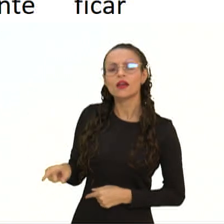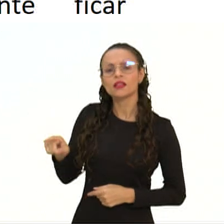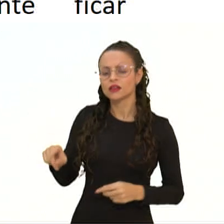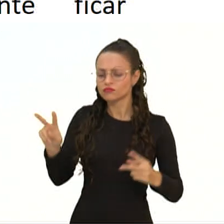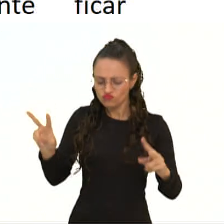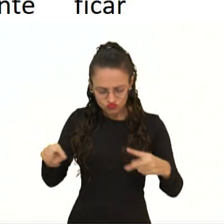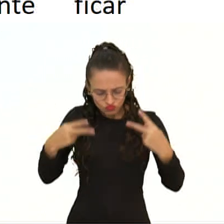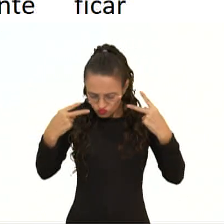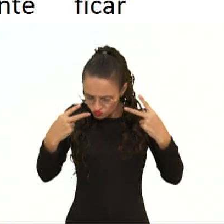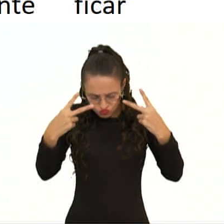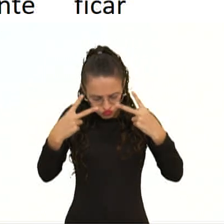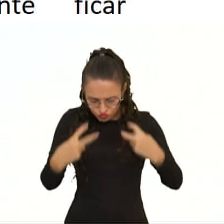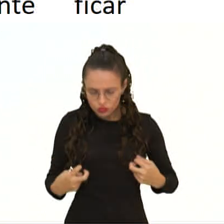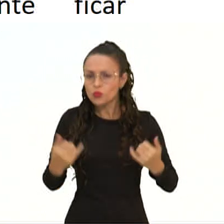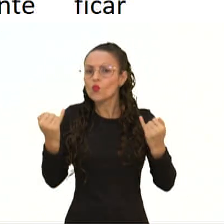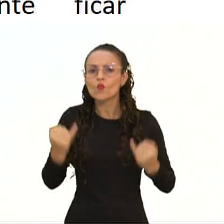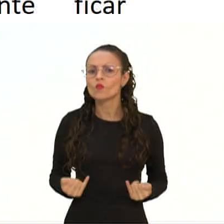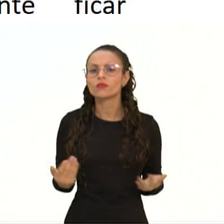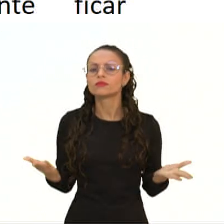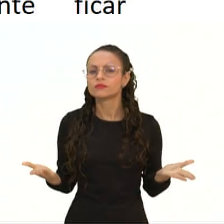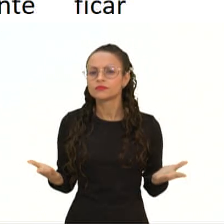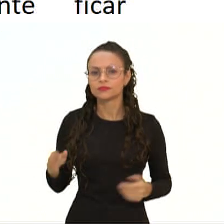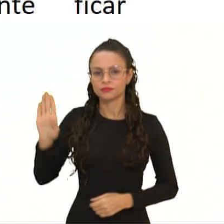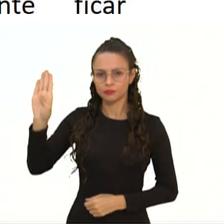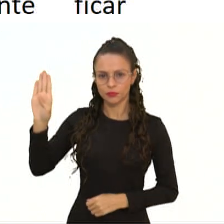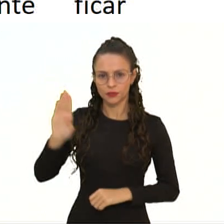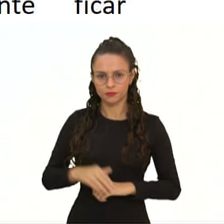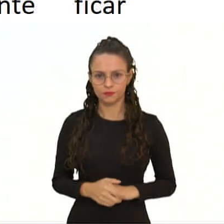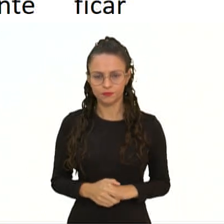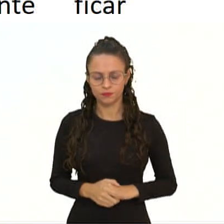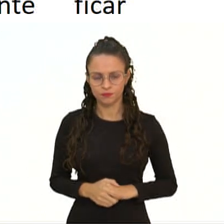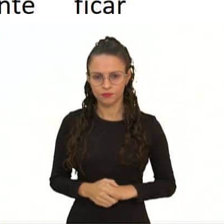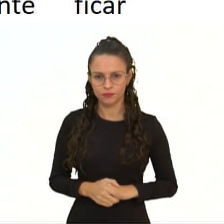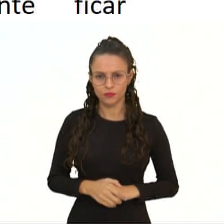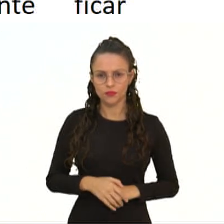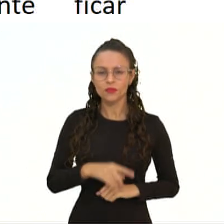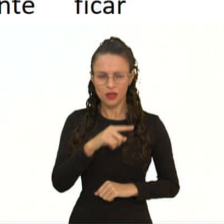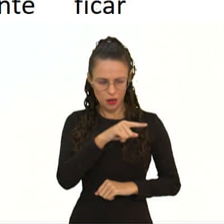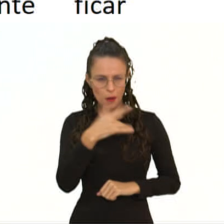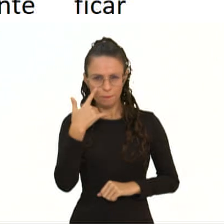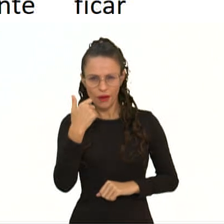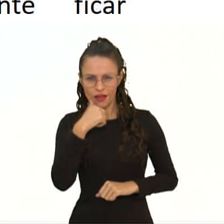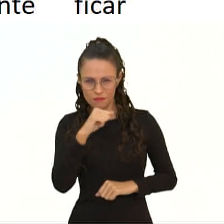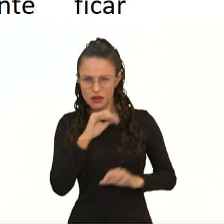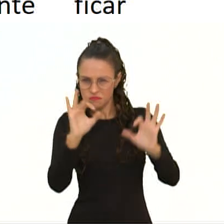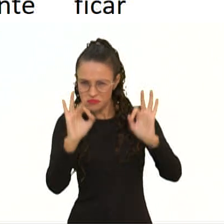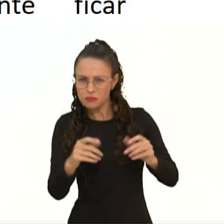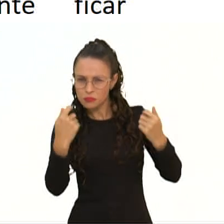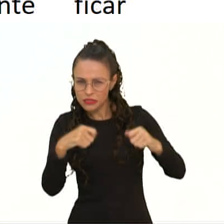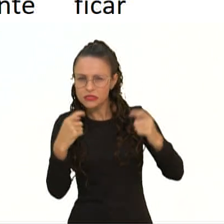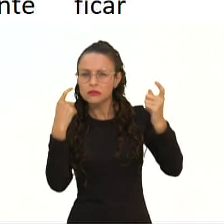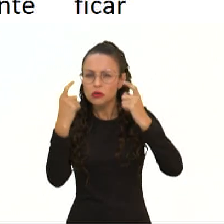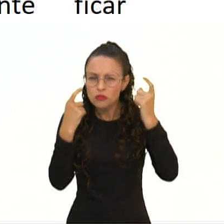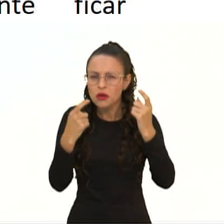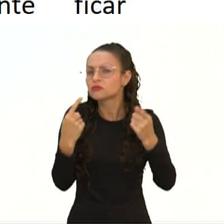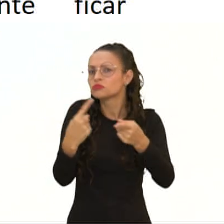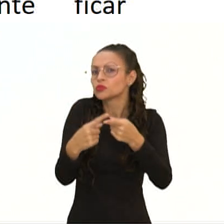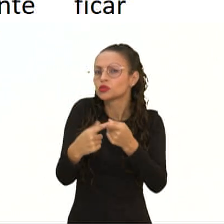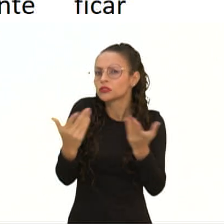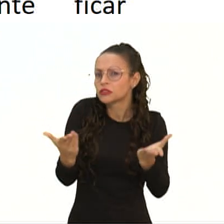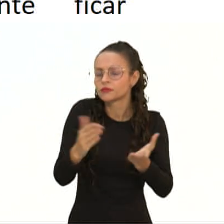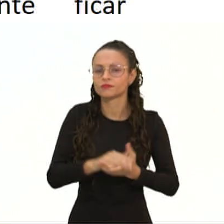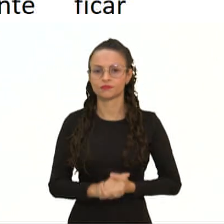não se vê magra alternativa b seus pais devem realmente ficar preocupados porque